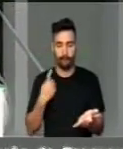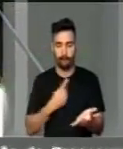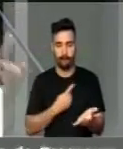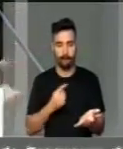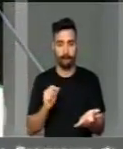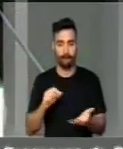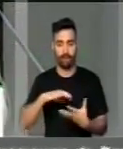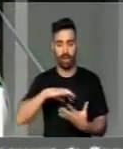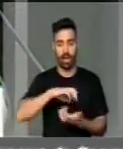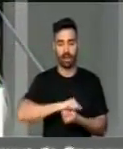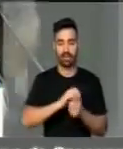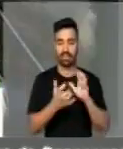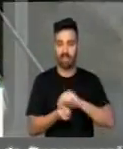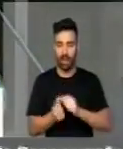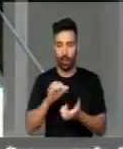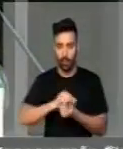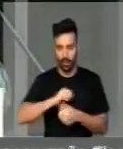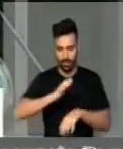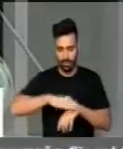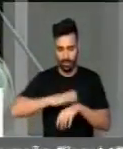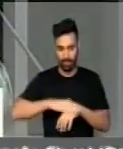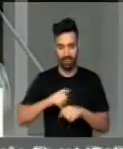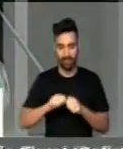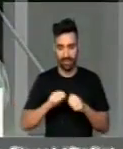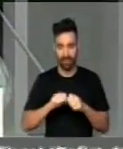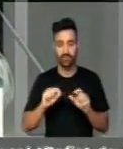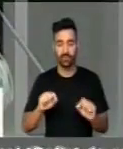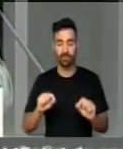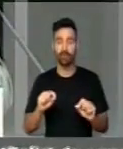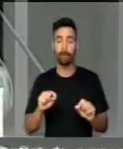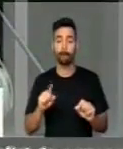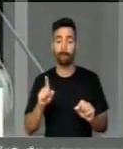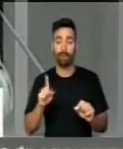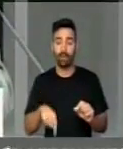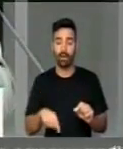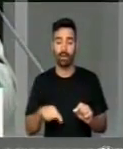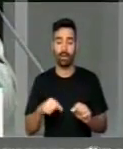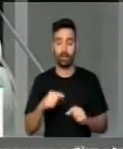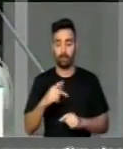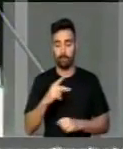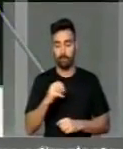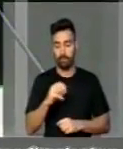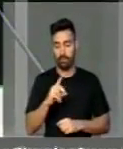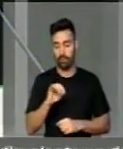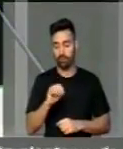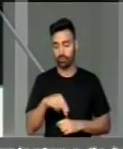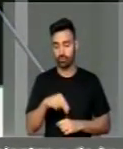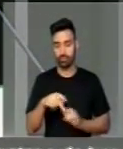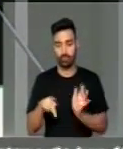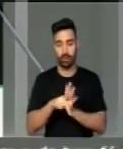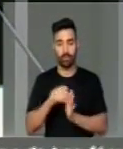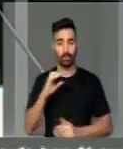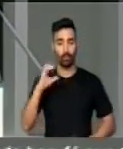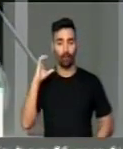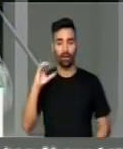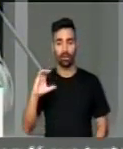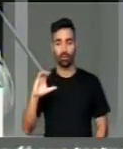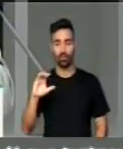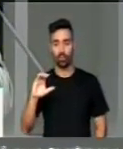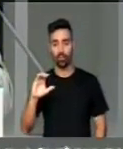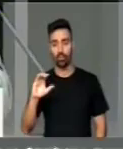artesanal e criativa, que intitulamos Pódio da Cumplicidade.